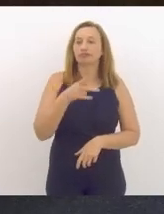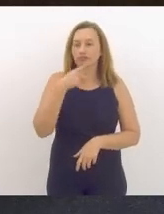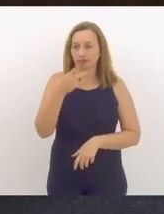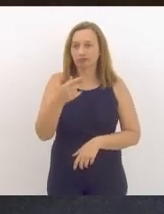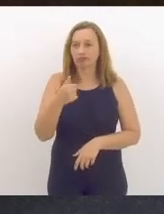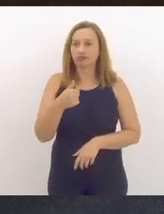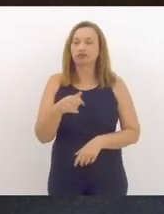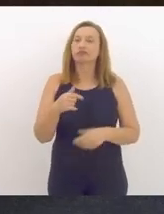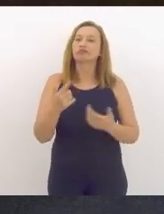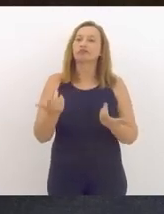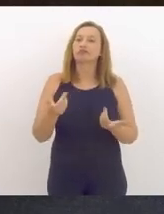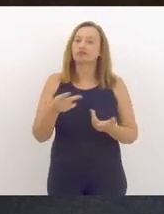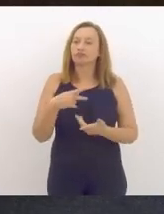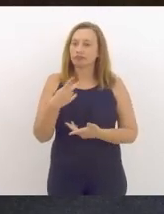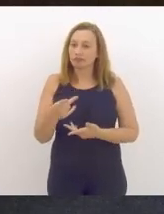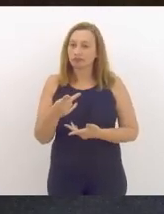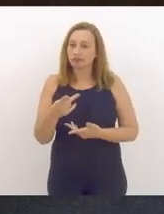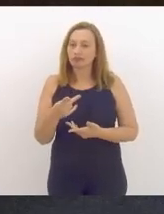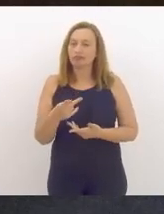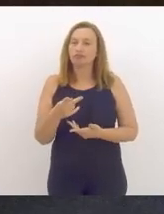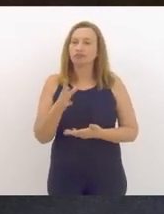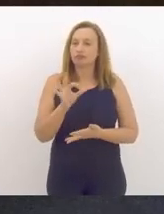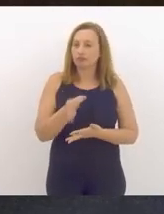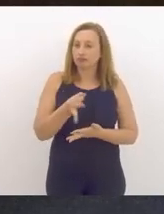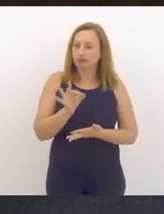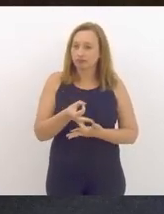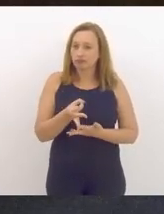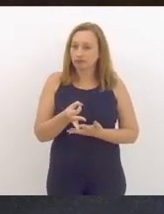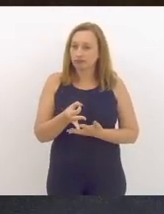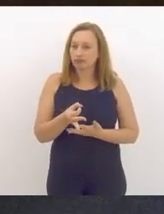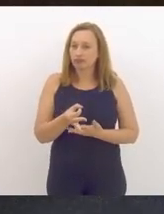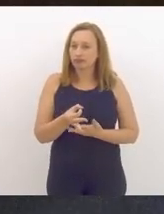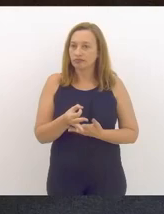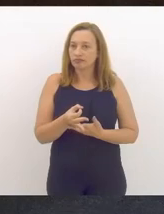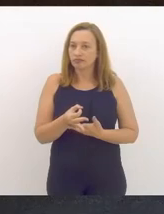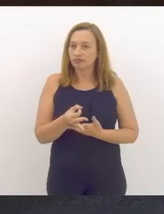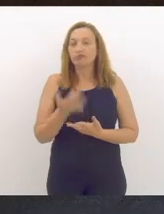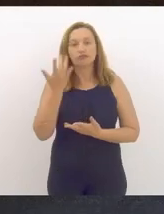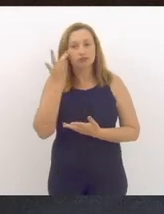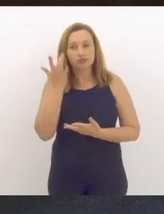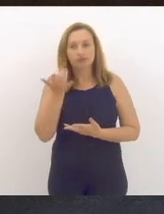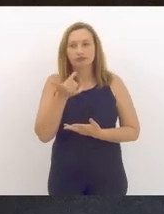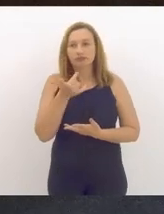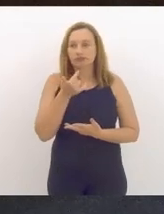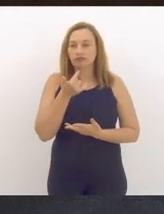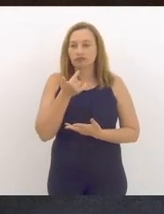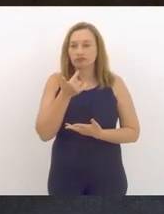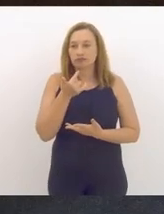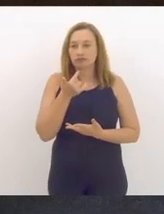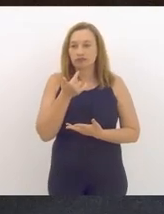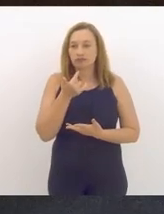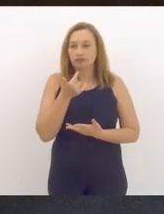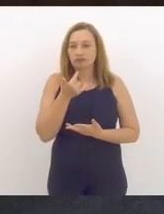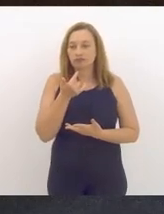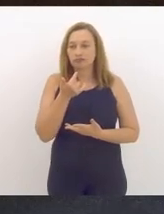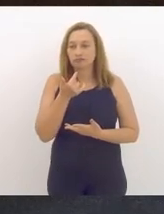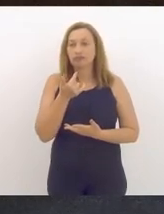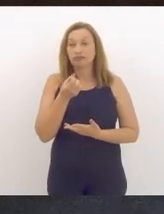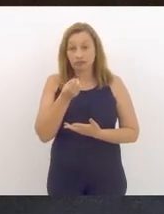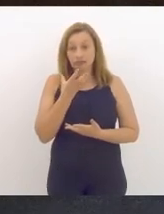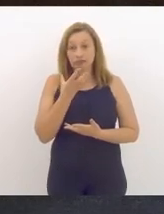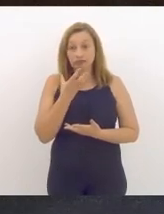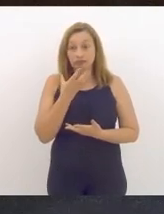eu tenho feito esse destaque recorrentemente e até acho que foi uma circunstância muito